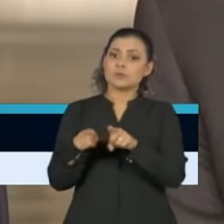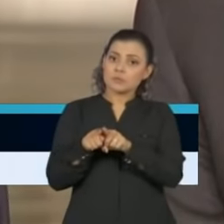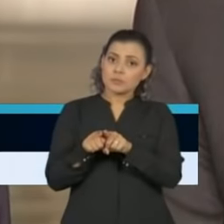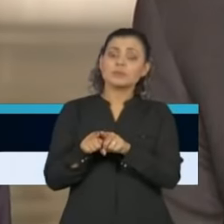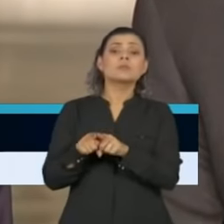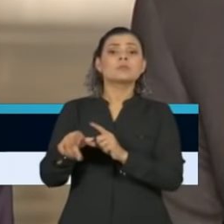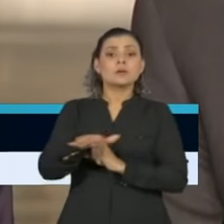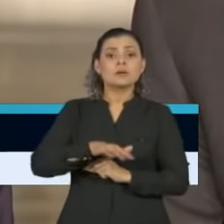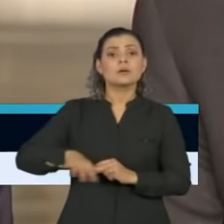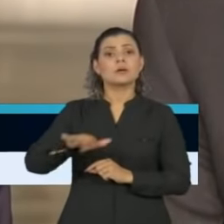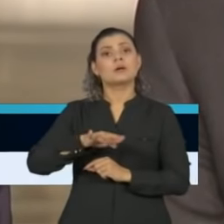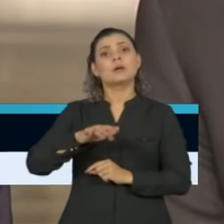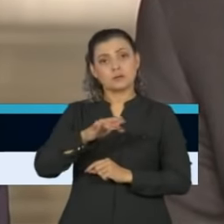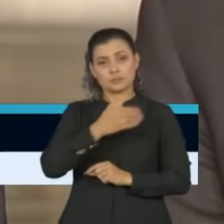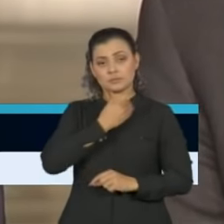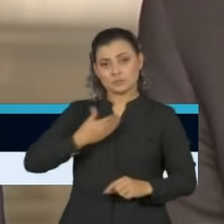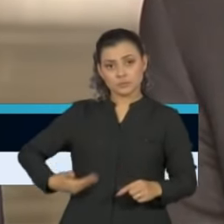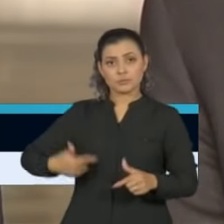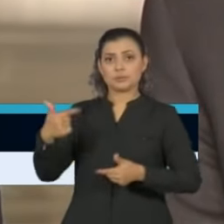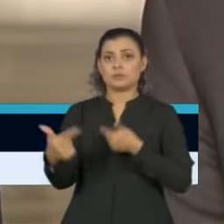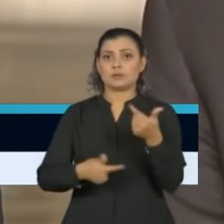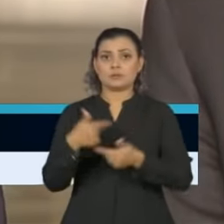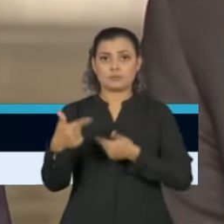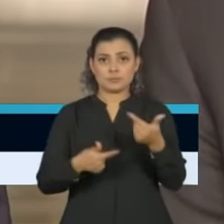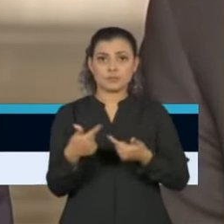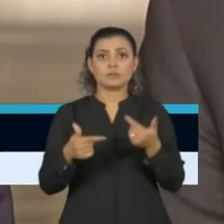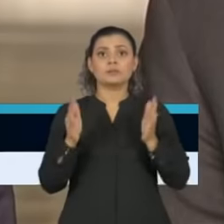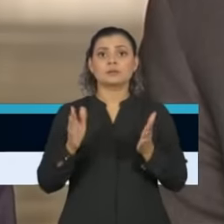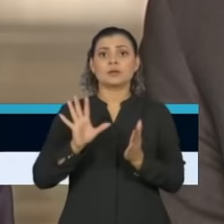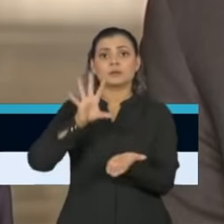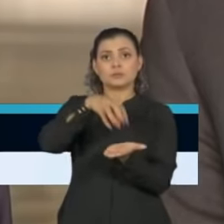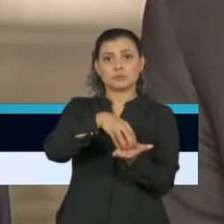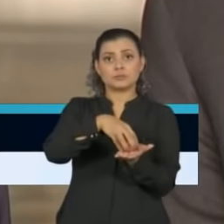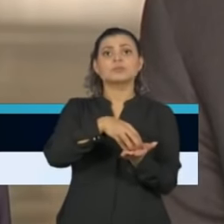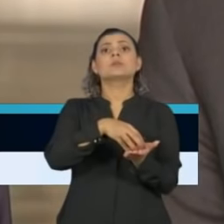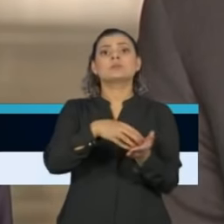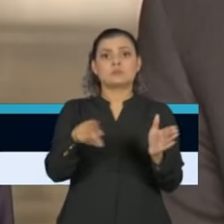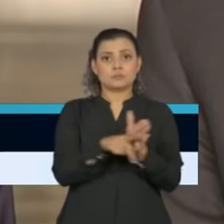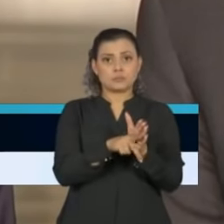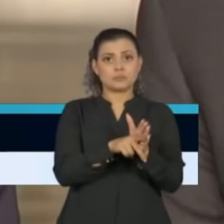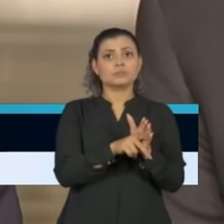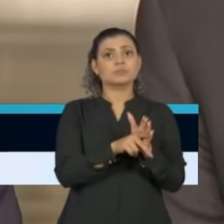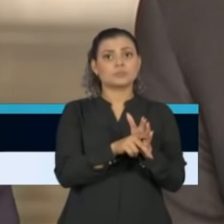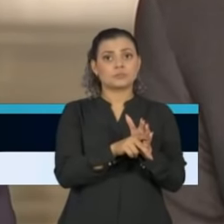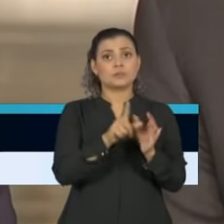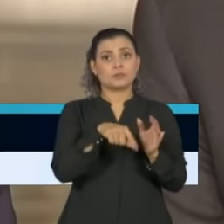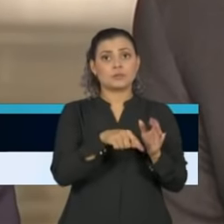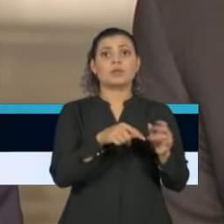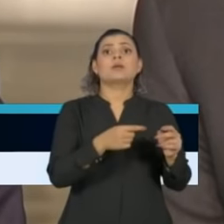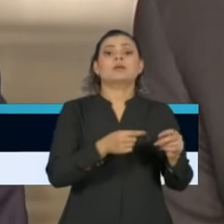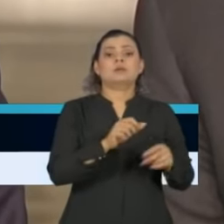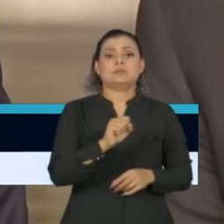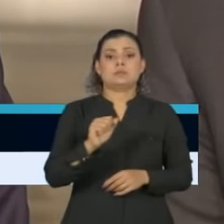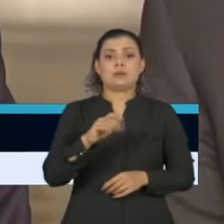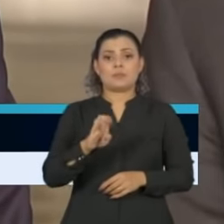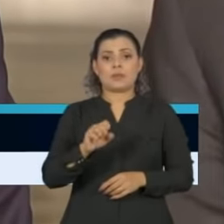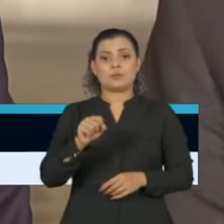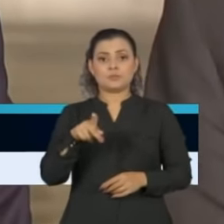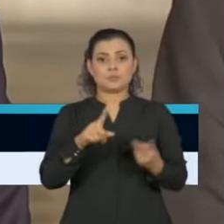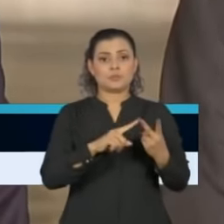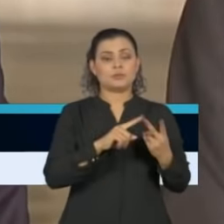na área de segurança pública e também da Fundação Casa, Administração Penitenciária e Sabesp.